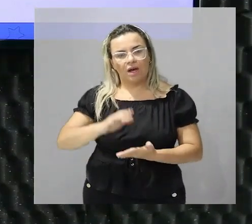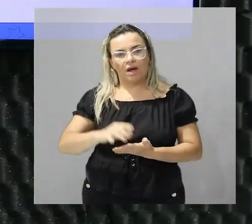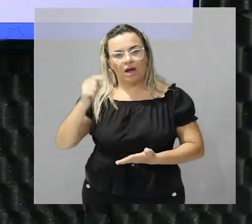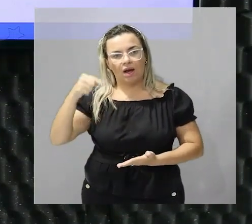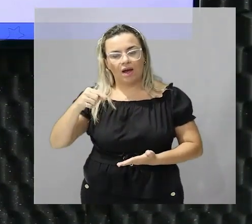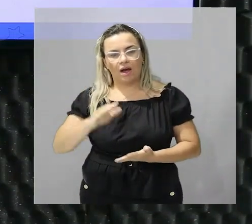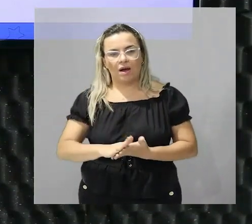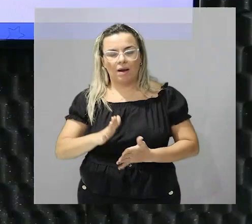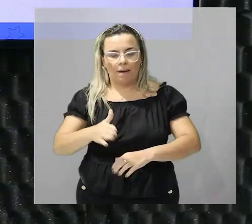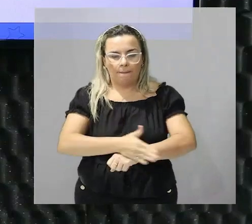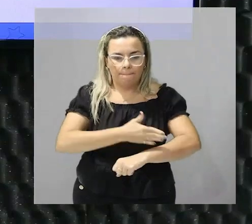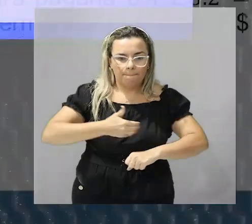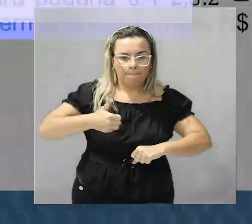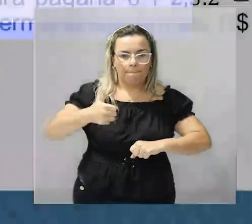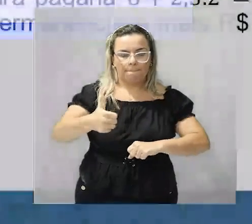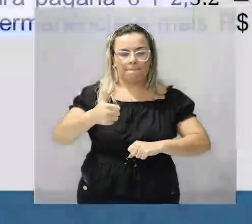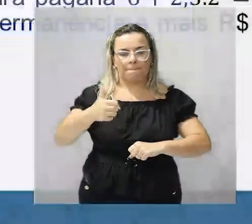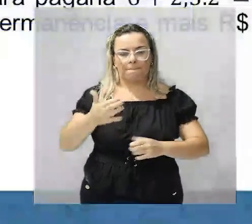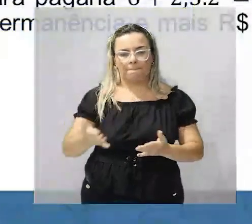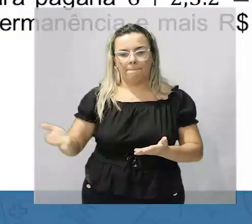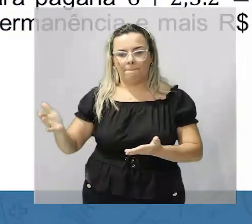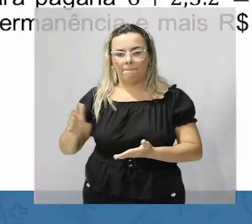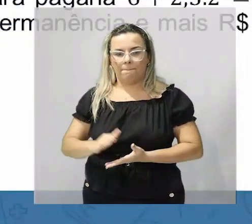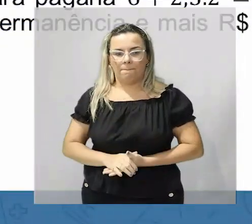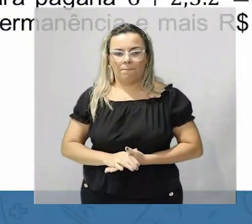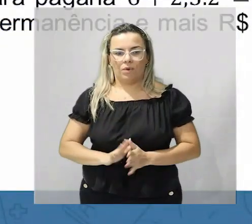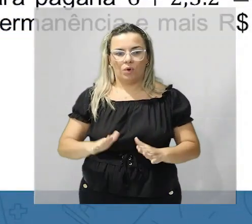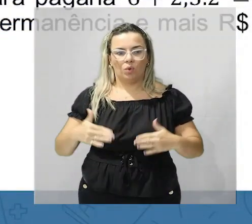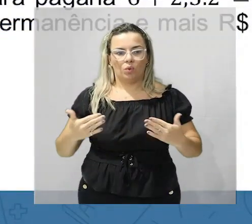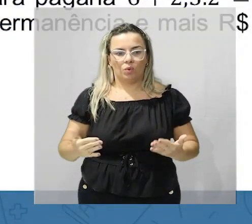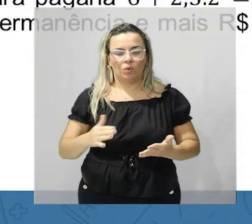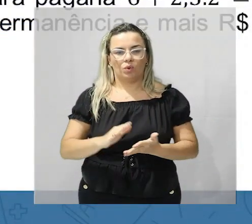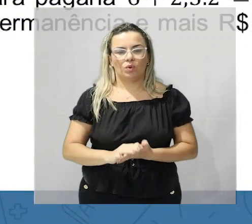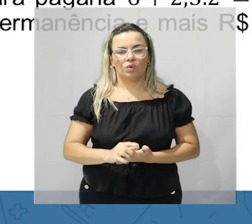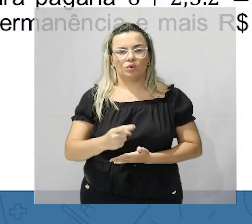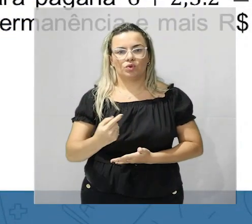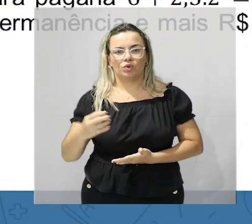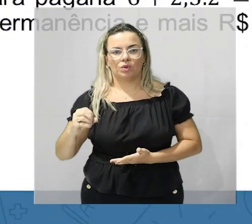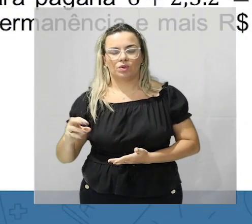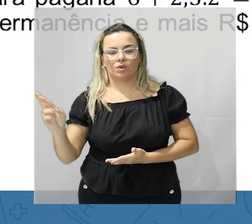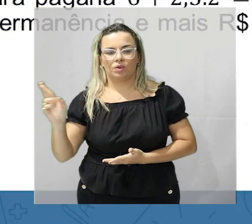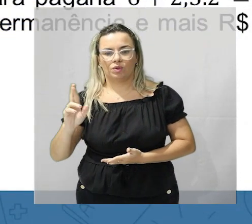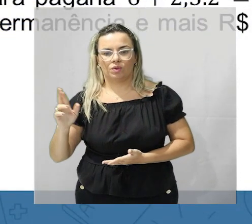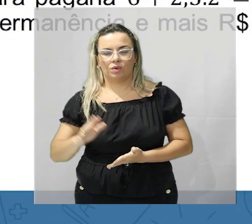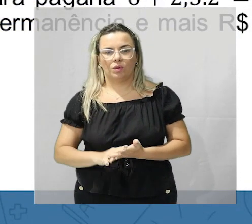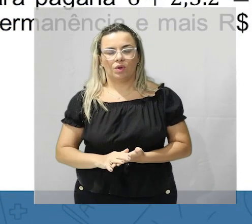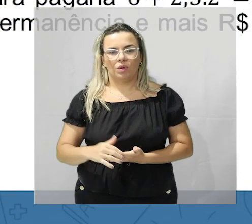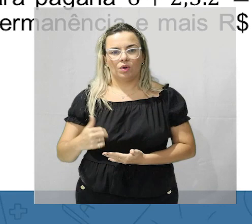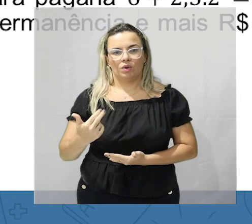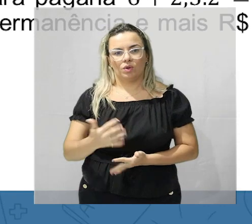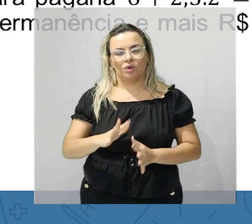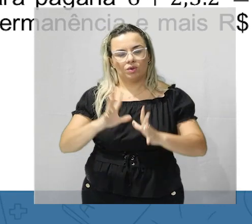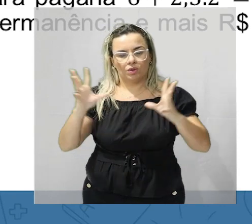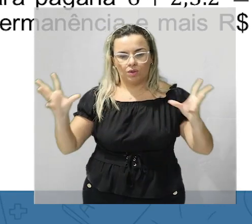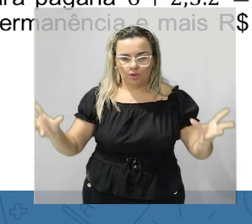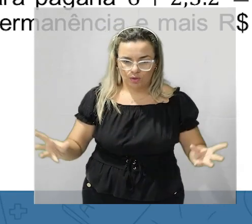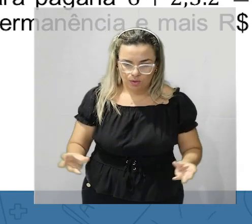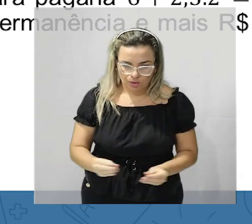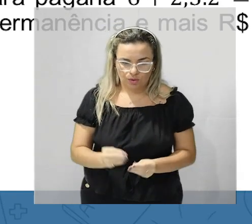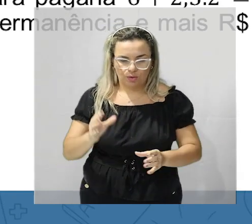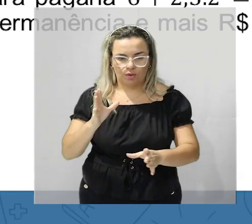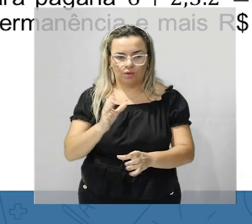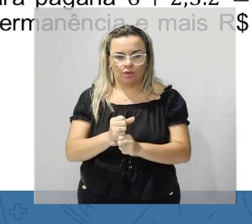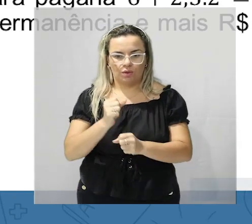justamente esse, né, de R$,00. E esse de R$,00 foi o nosso último calculado, no caso,